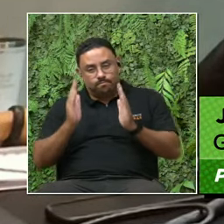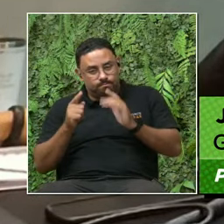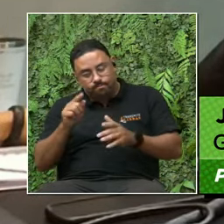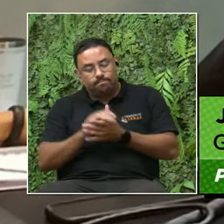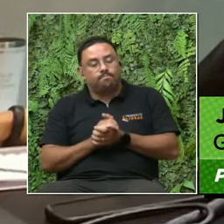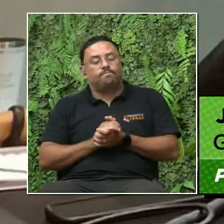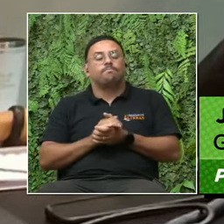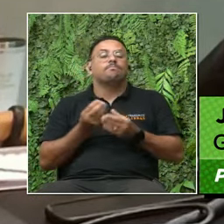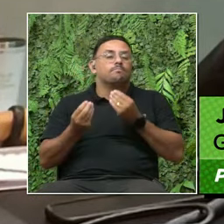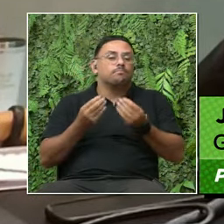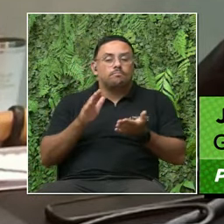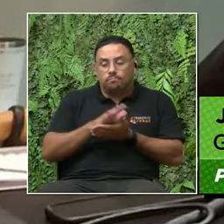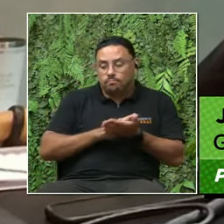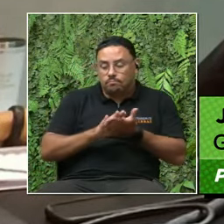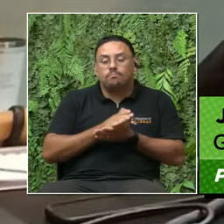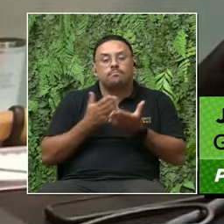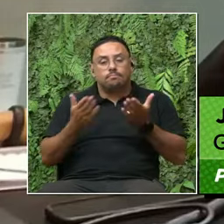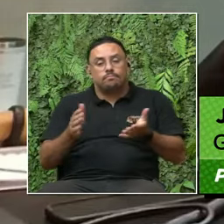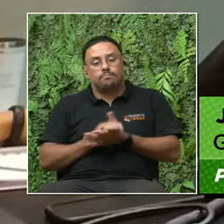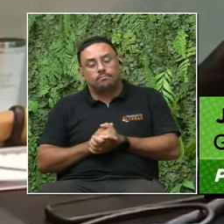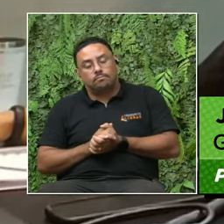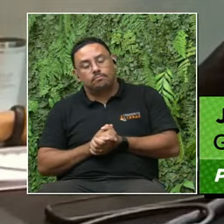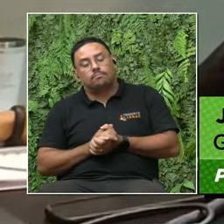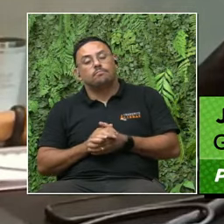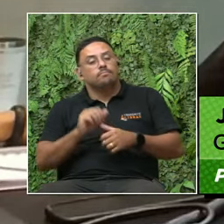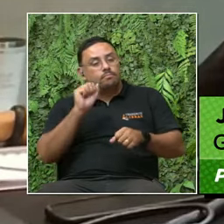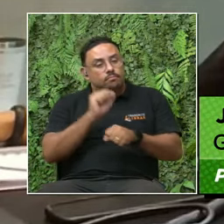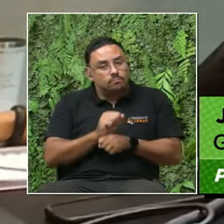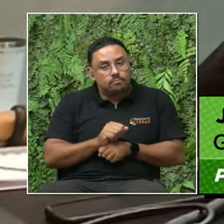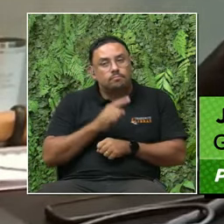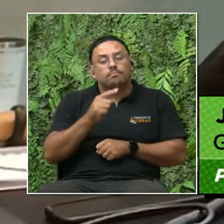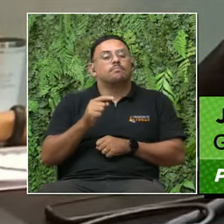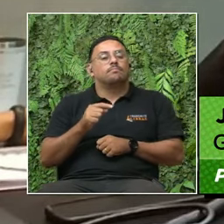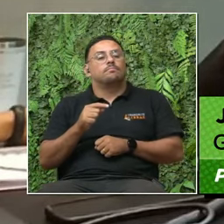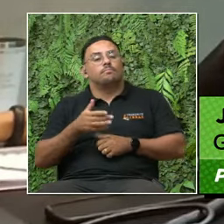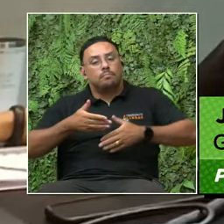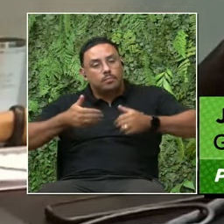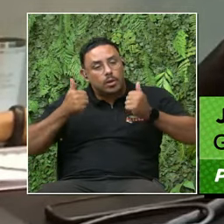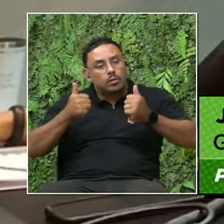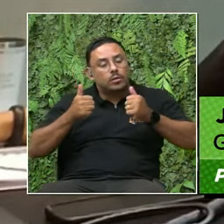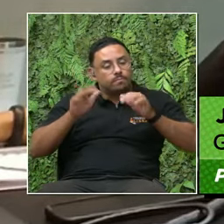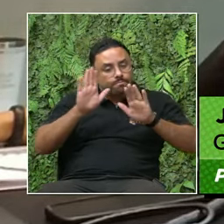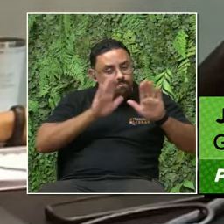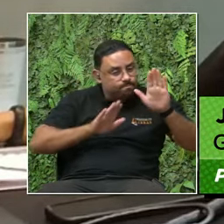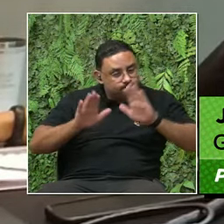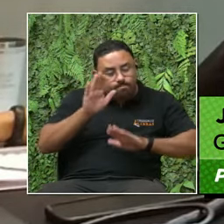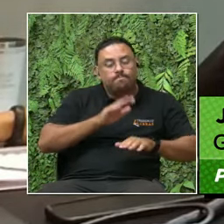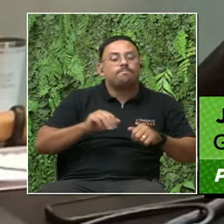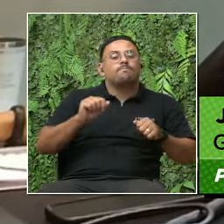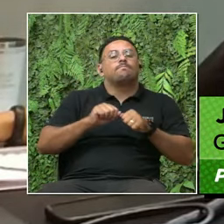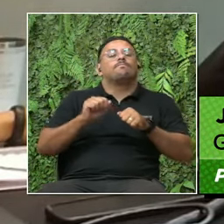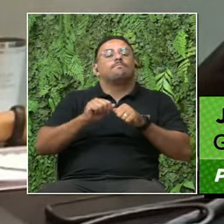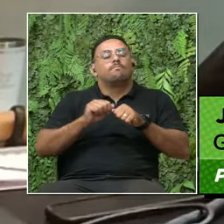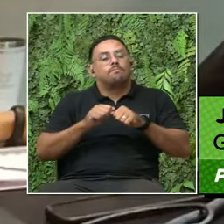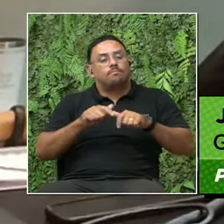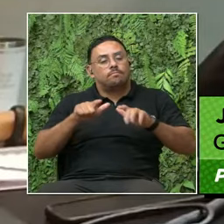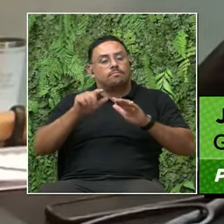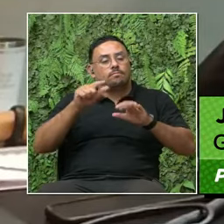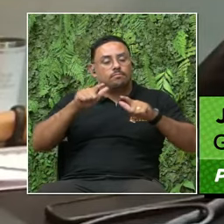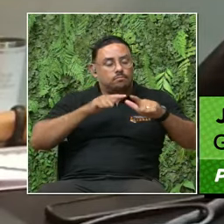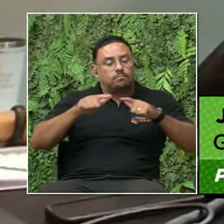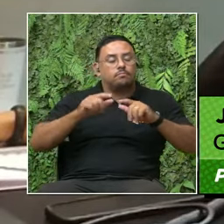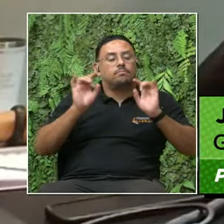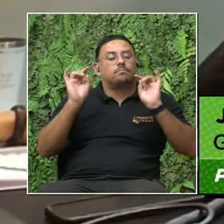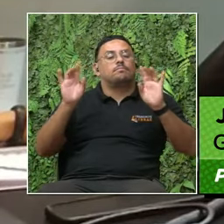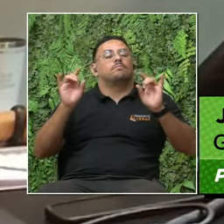e eh o impeça de caprichar um pouco mais né Fazer um um trabalho especial de